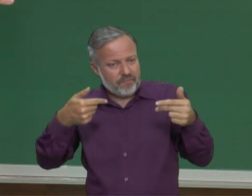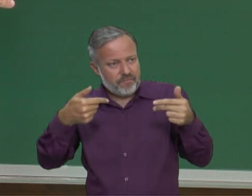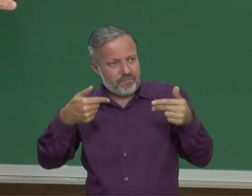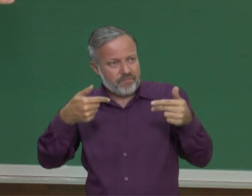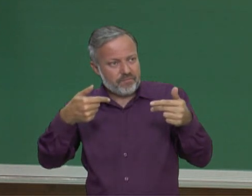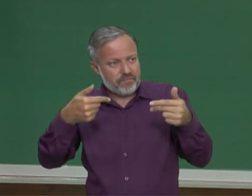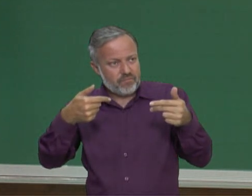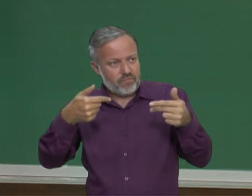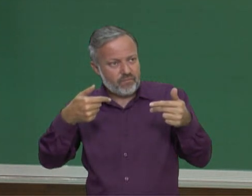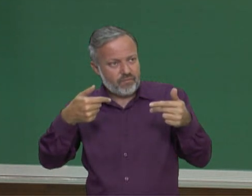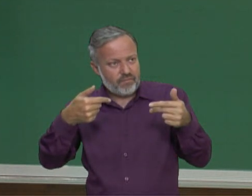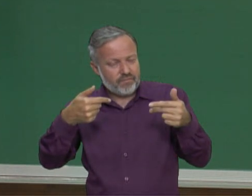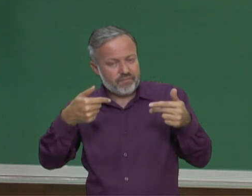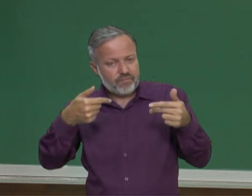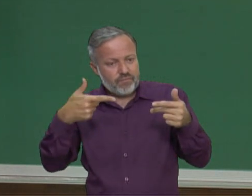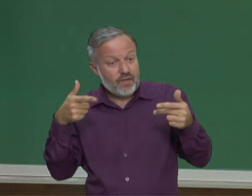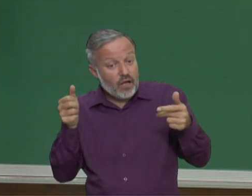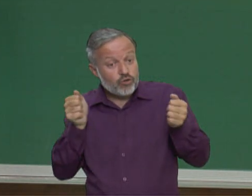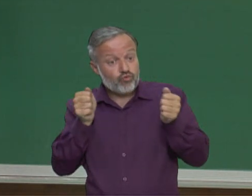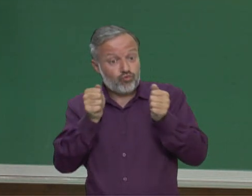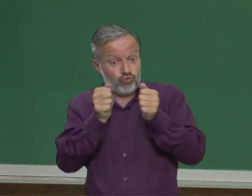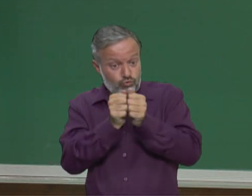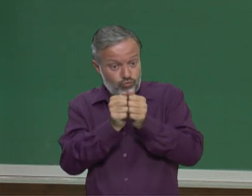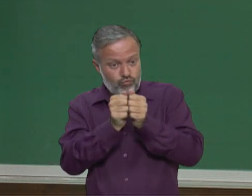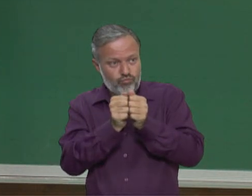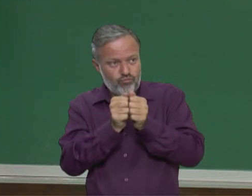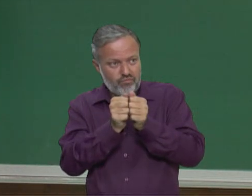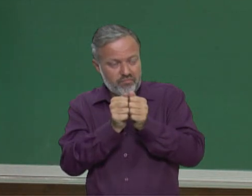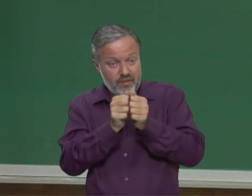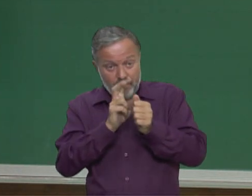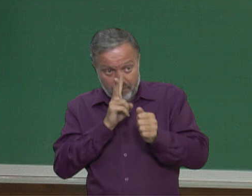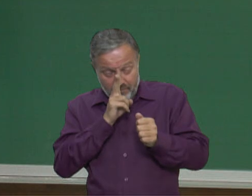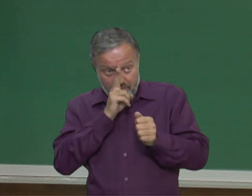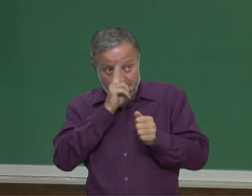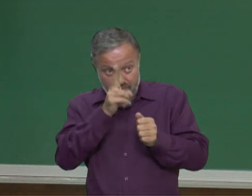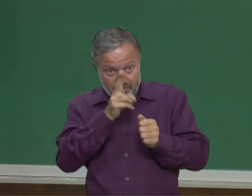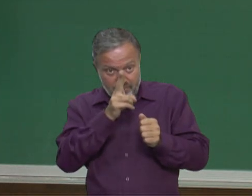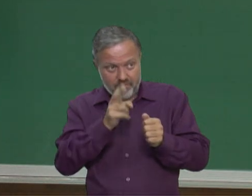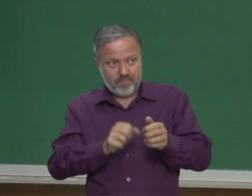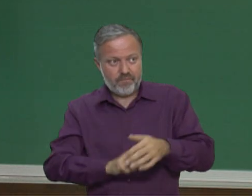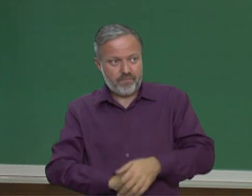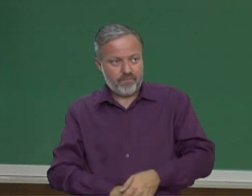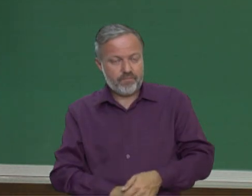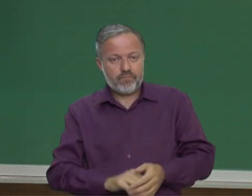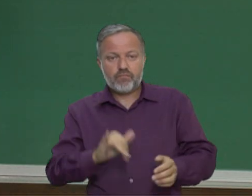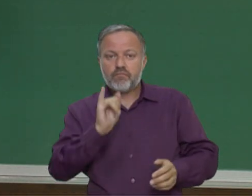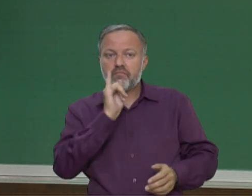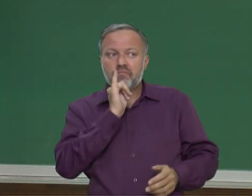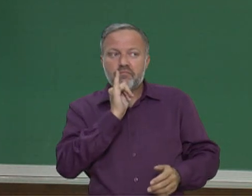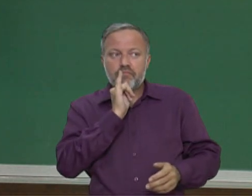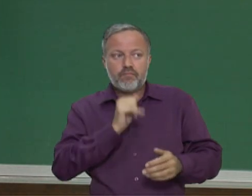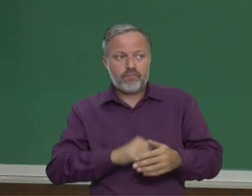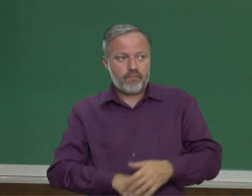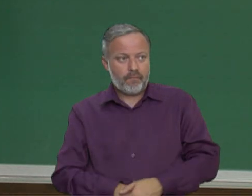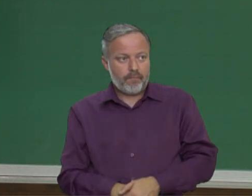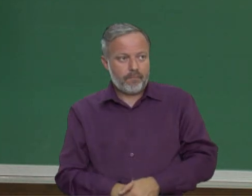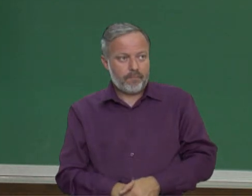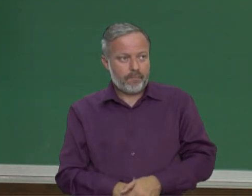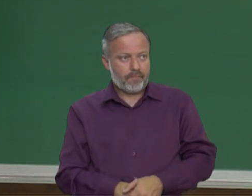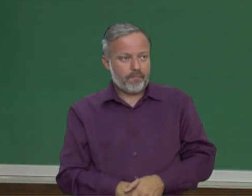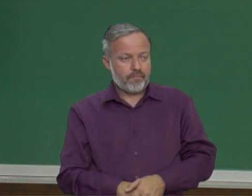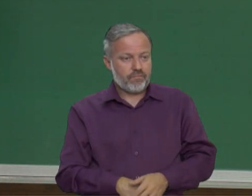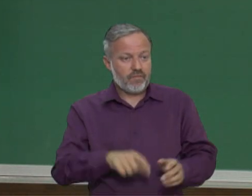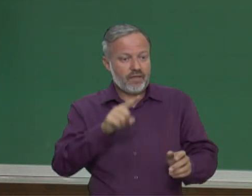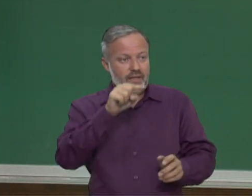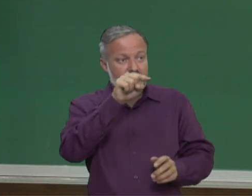do segmento dela, tá? Então ela se une com esse outro grupo, fortalecendo. tá? Vou dar um exemplo bem prático. Estava eu no meu Instagram,